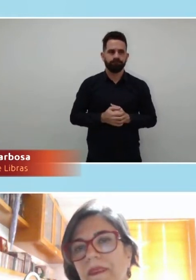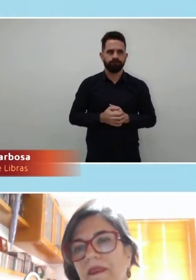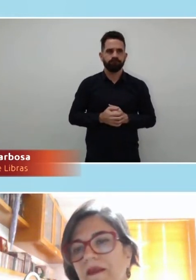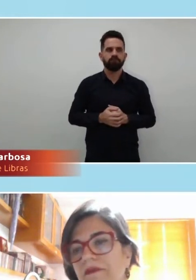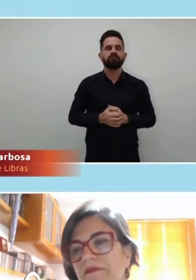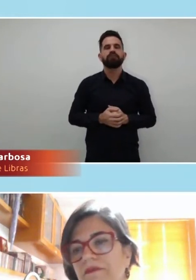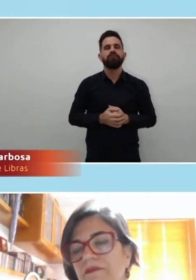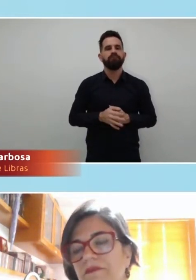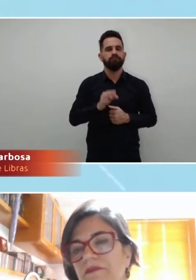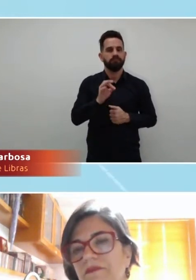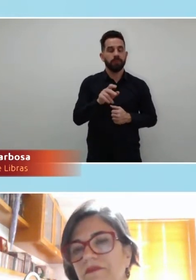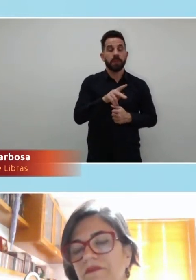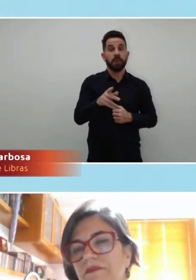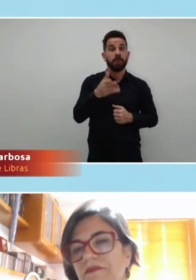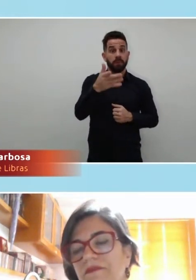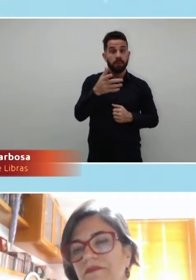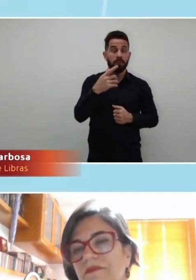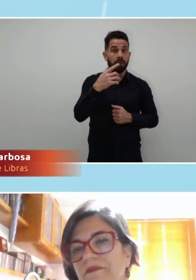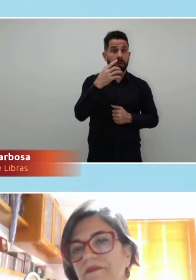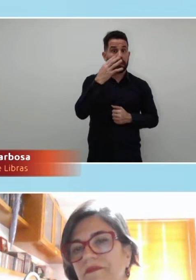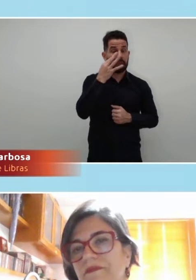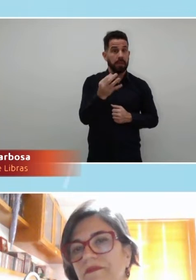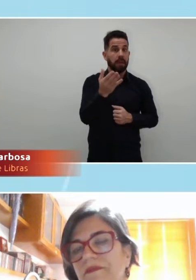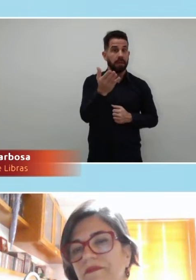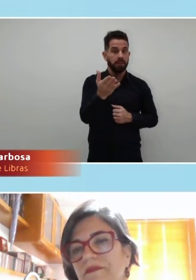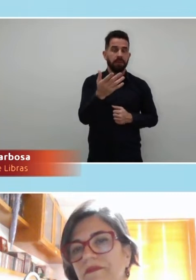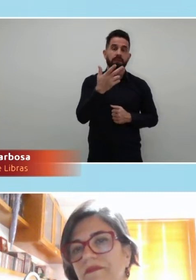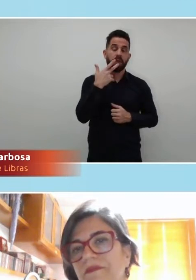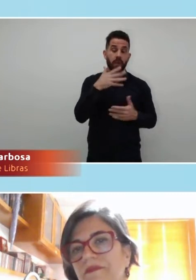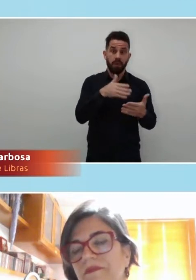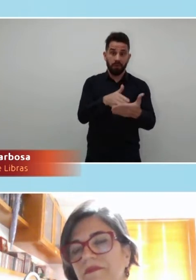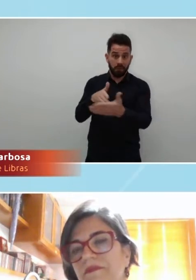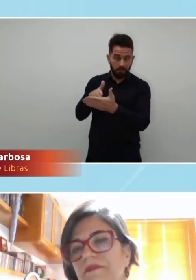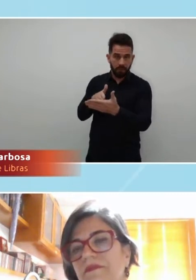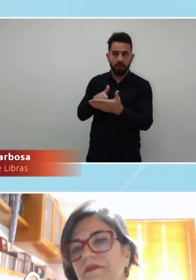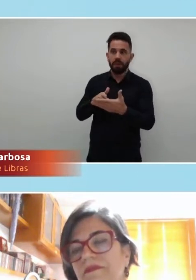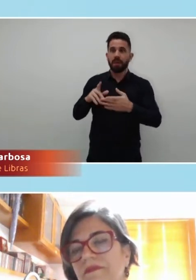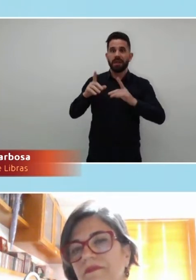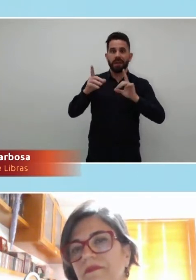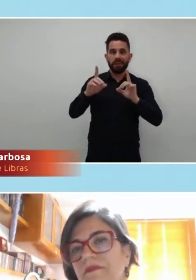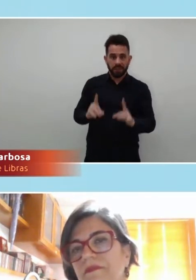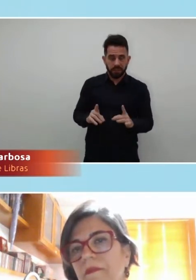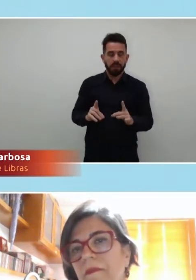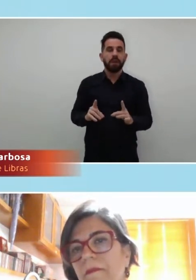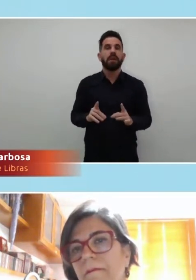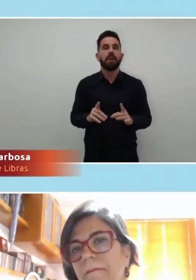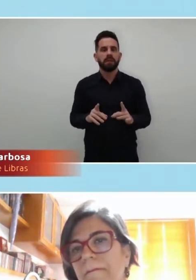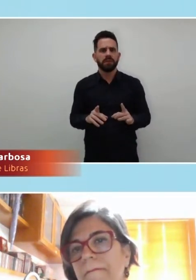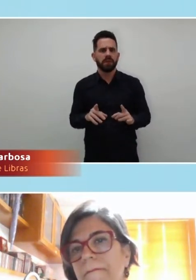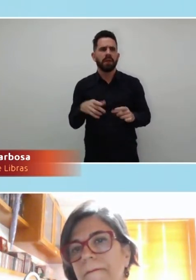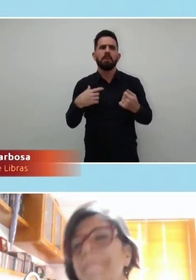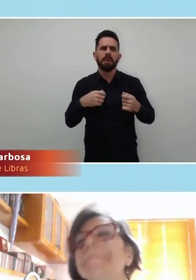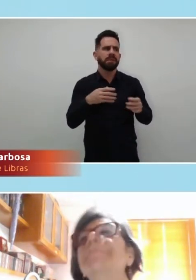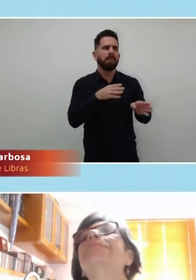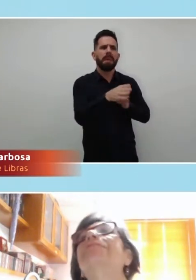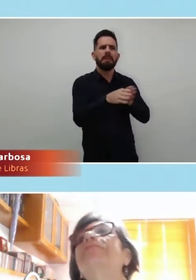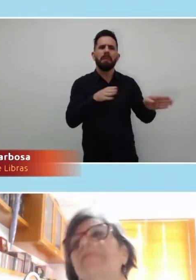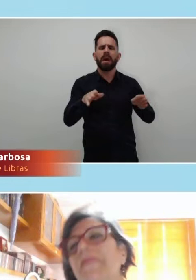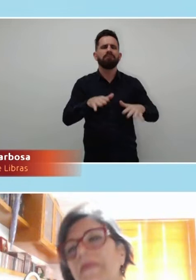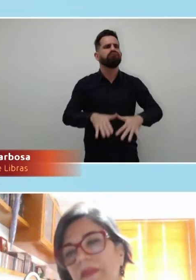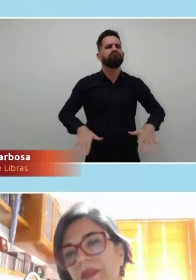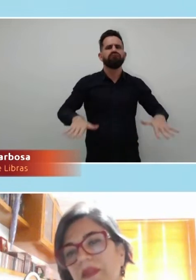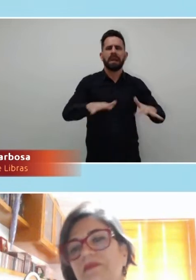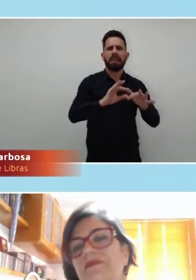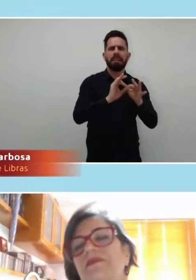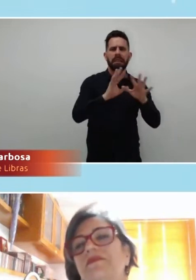bem interessante, né? Que quem tem mobilidade reduzida, quem tem deficiência, precisa acessar todos os espaços, né? Aí me veio à cabeça